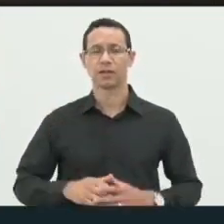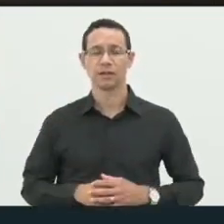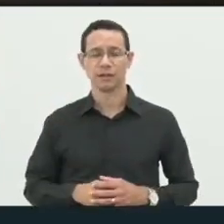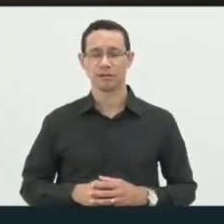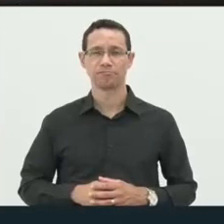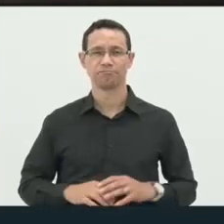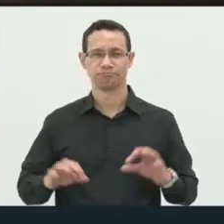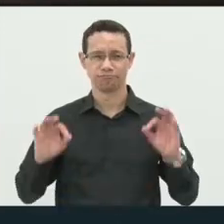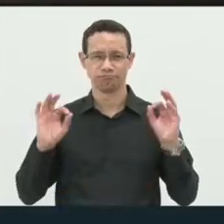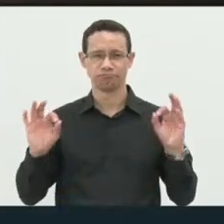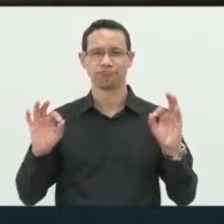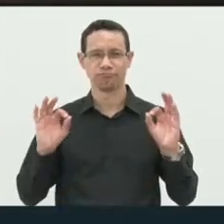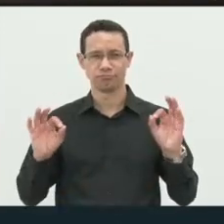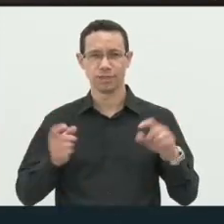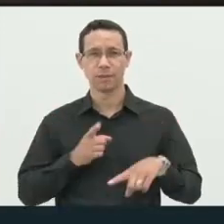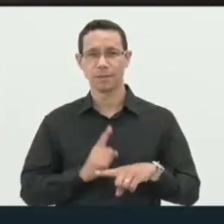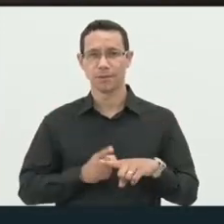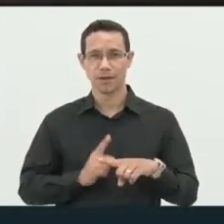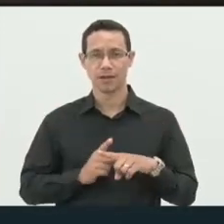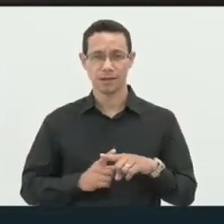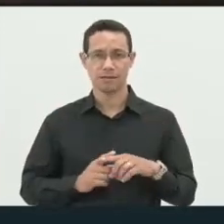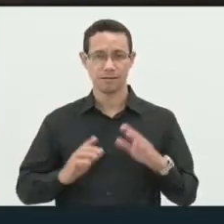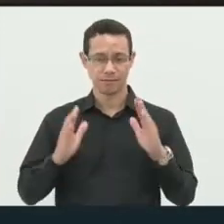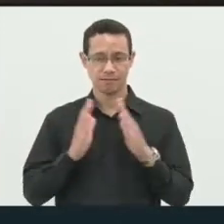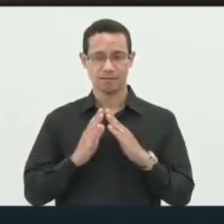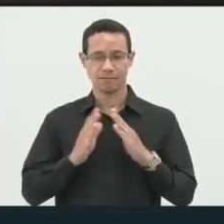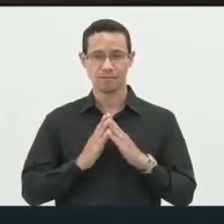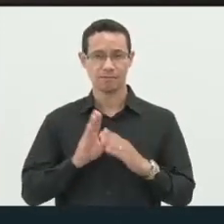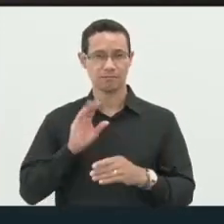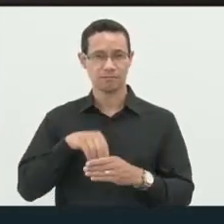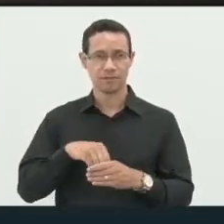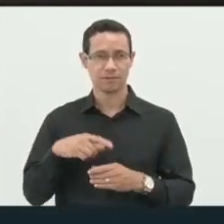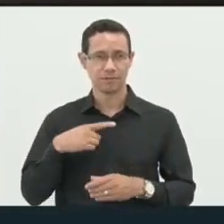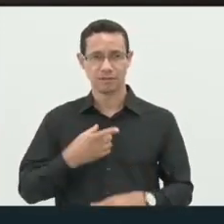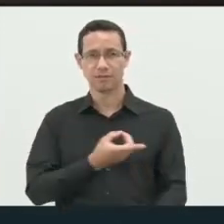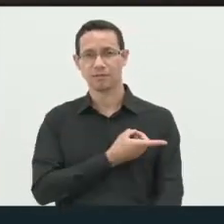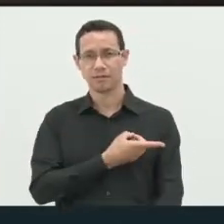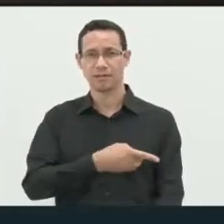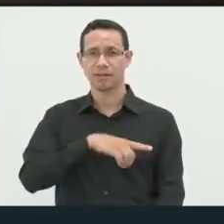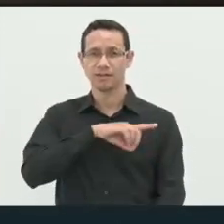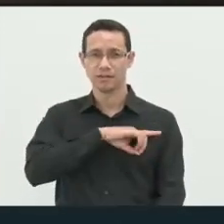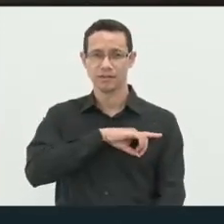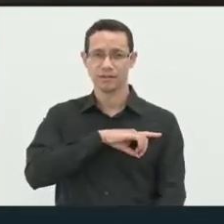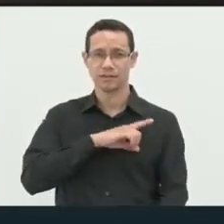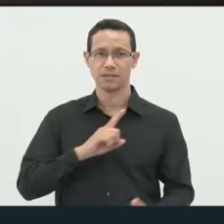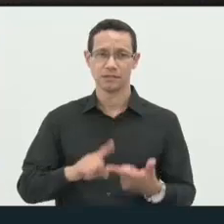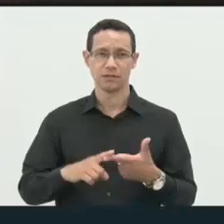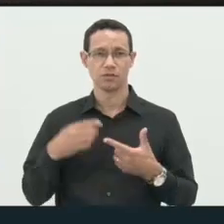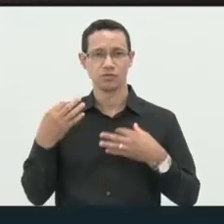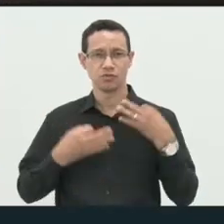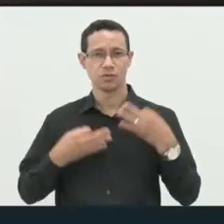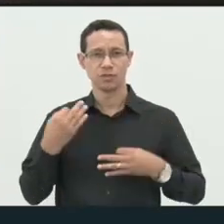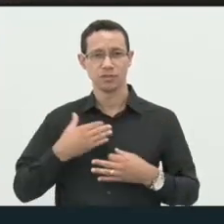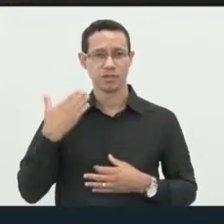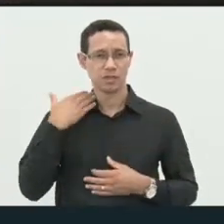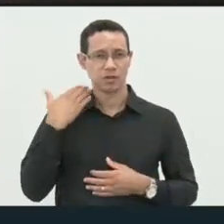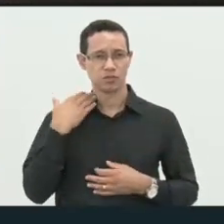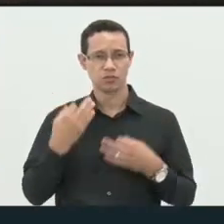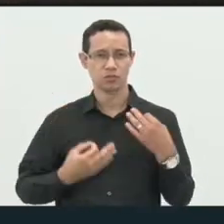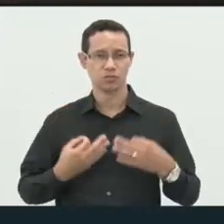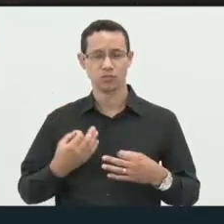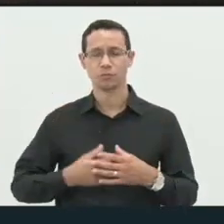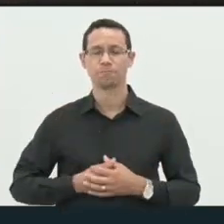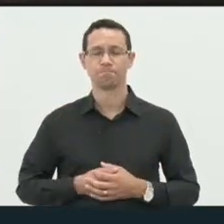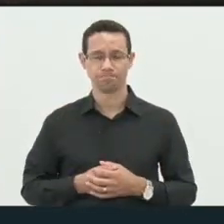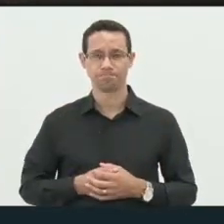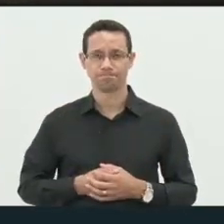na casa nós vamos ter delegacia Juizado vamos ter também